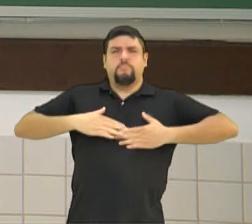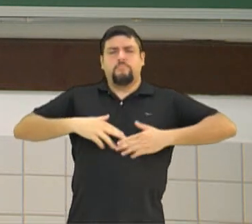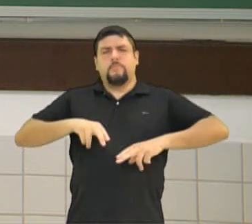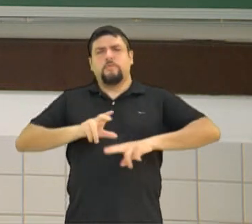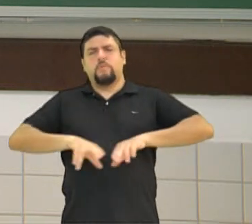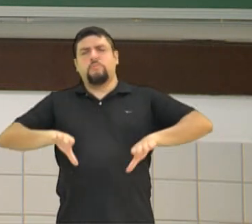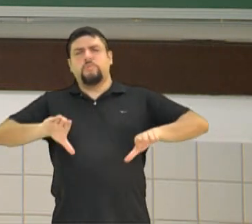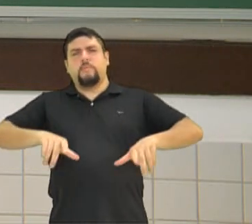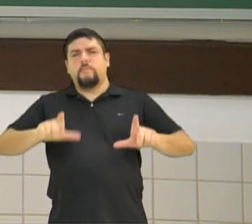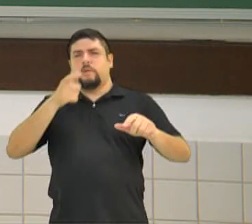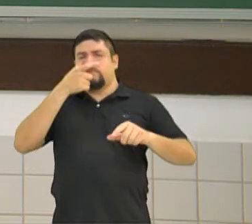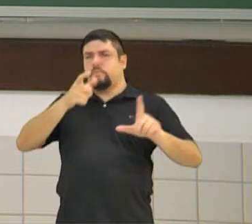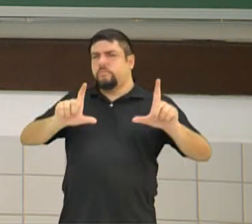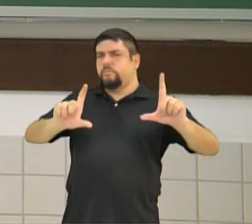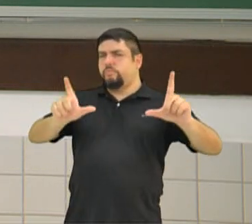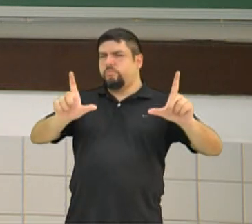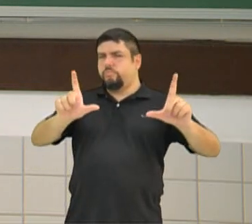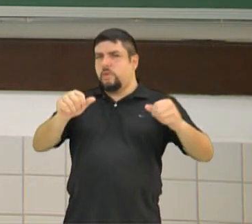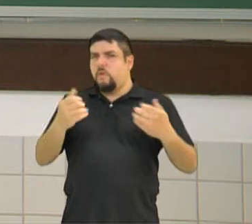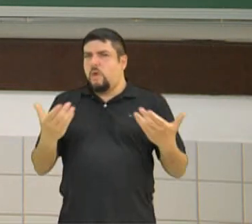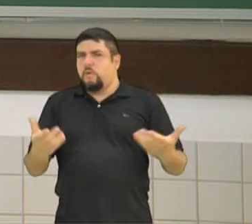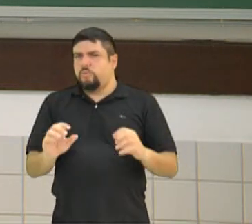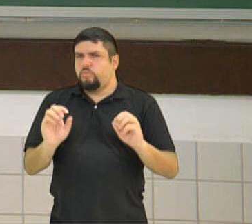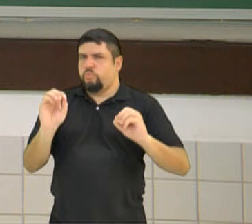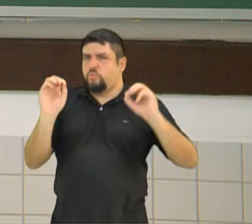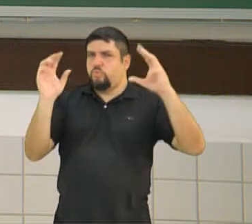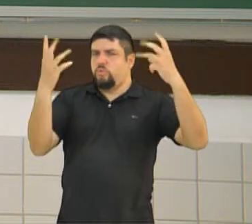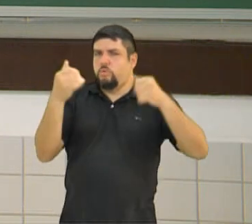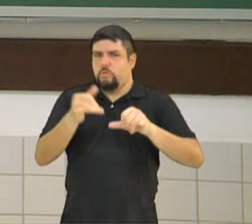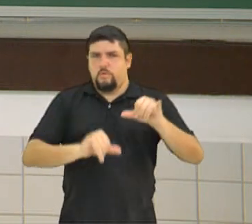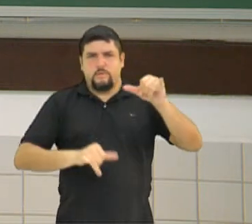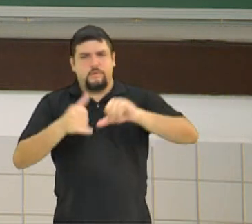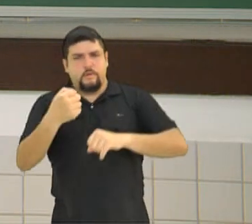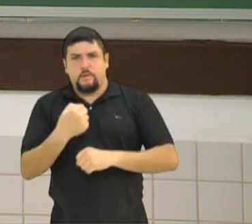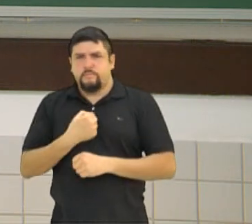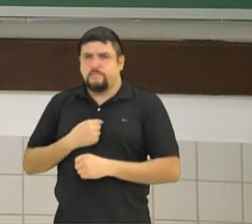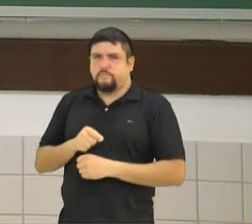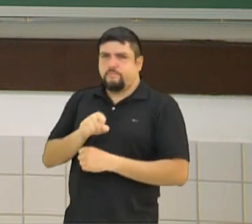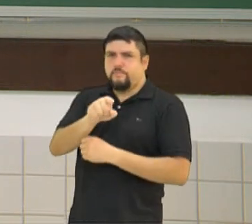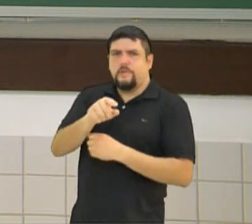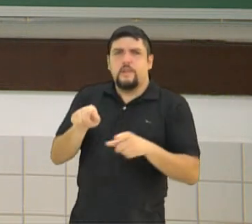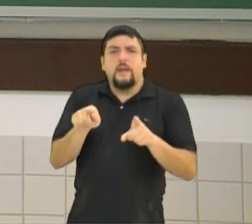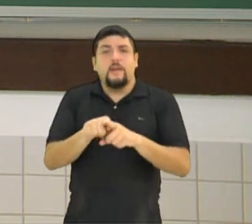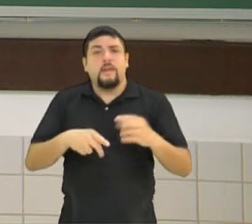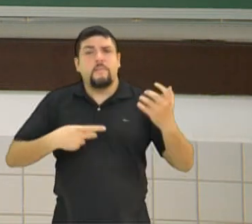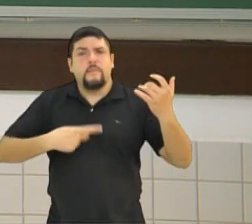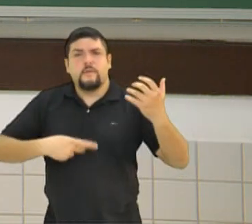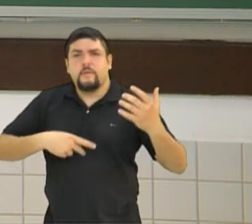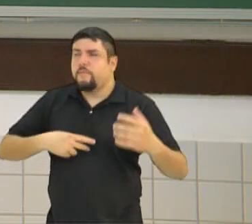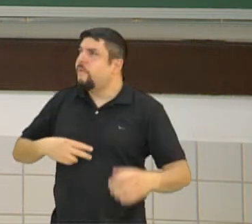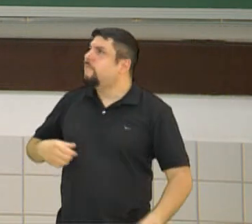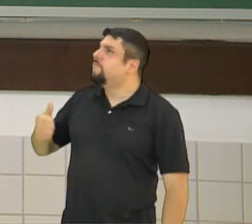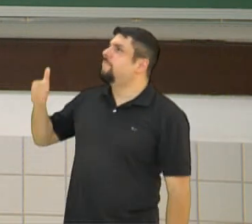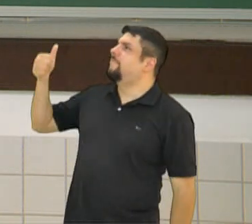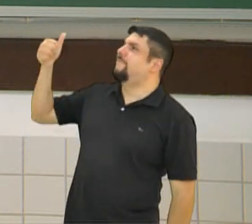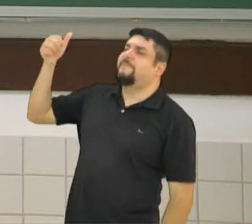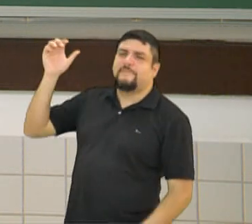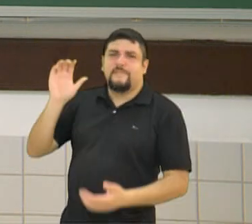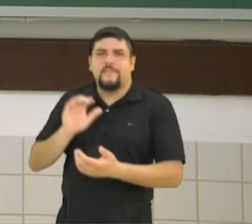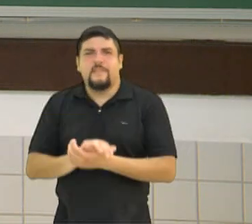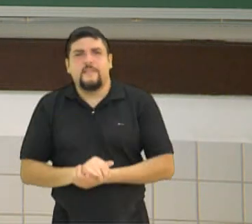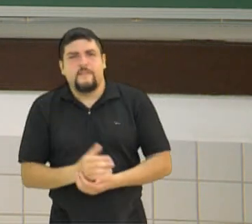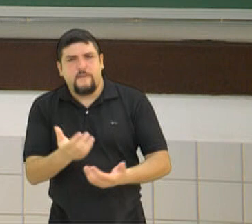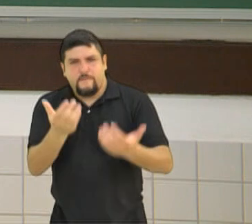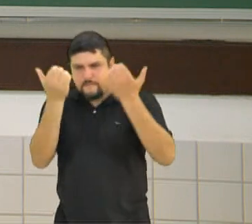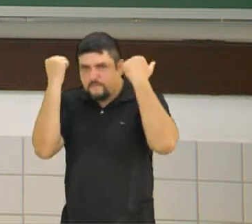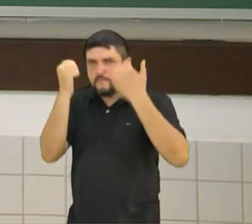vamos então para mais esse show juntos, você e eu e você. E temos o Paulo aqui também, né, para vamos,